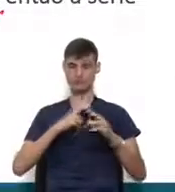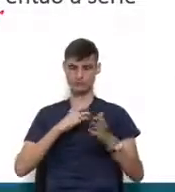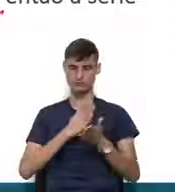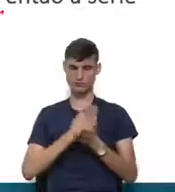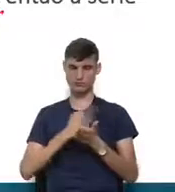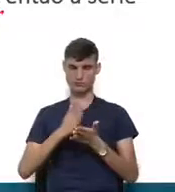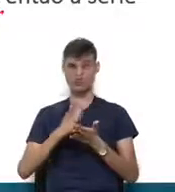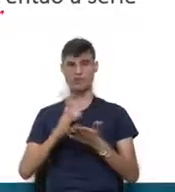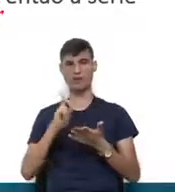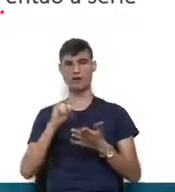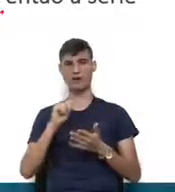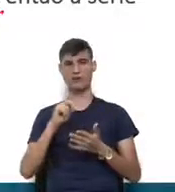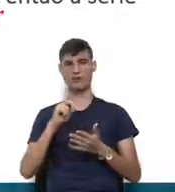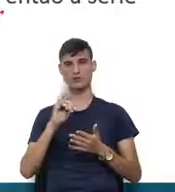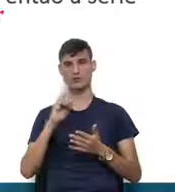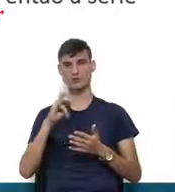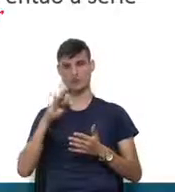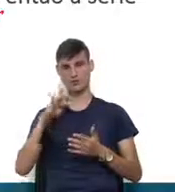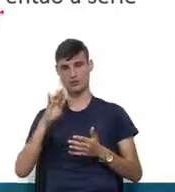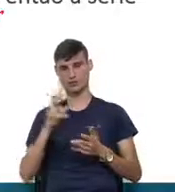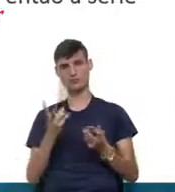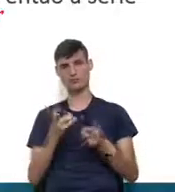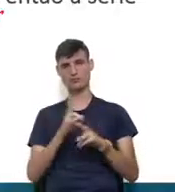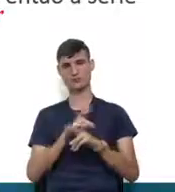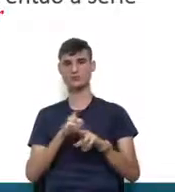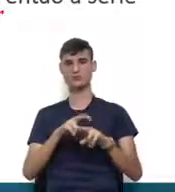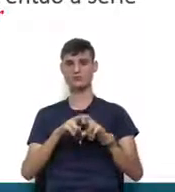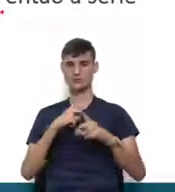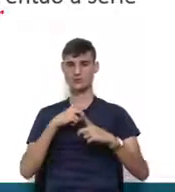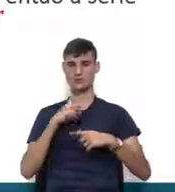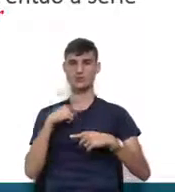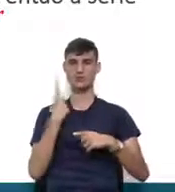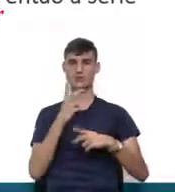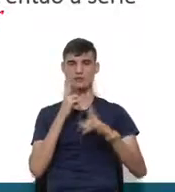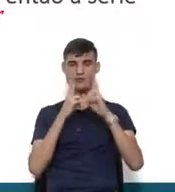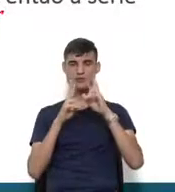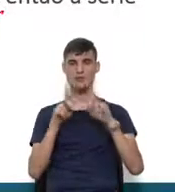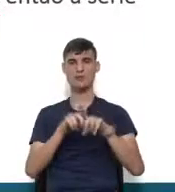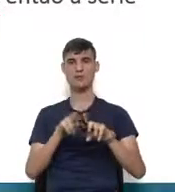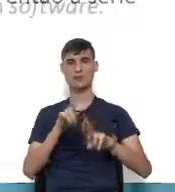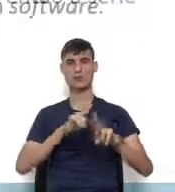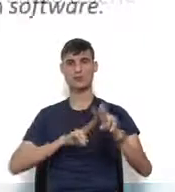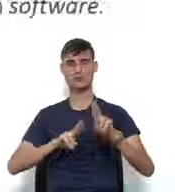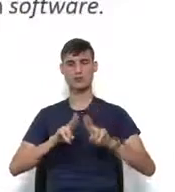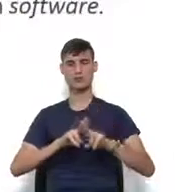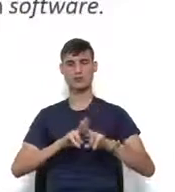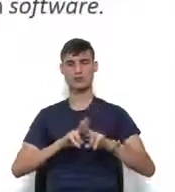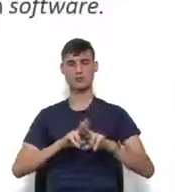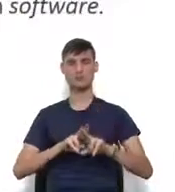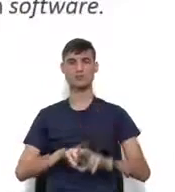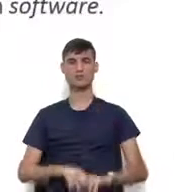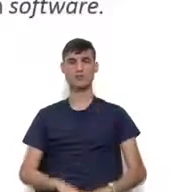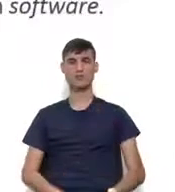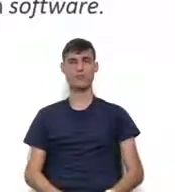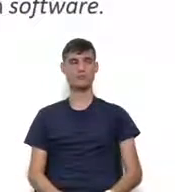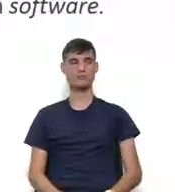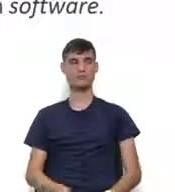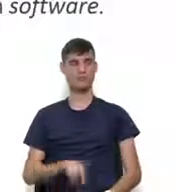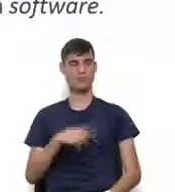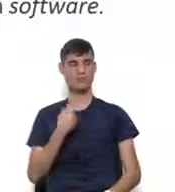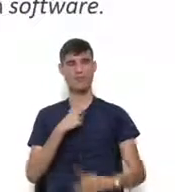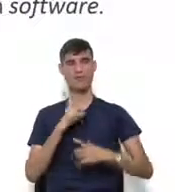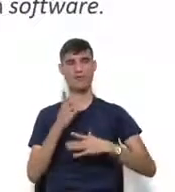é divergente, que também é um outro teorema que nós temos e nós podemos utilizar. E aqui nós temos a